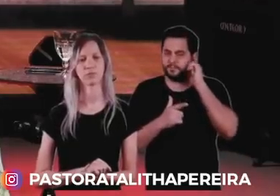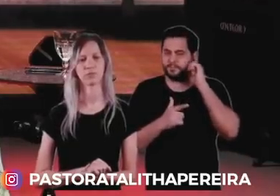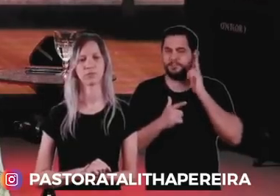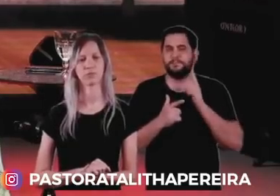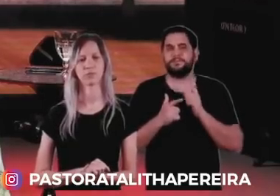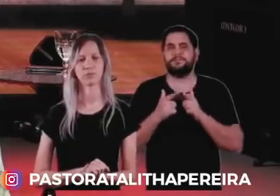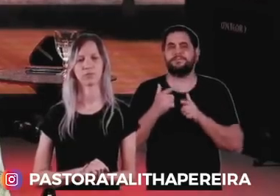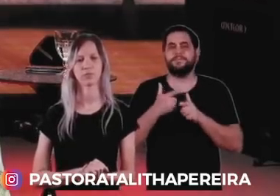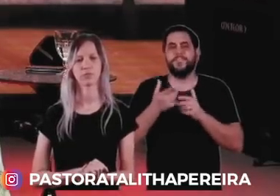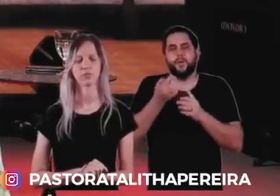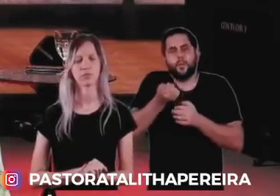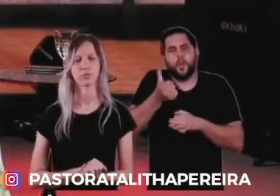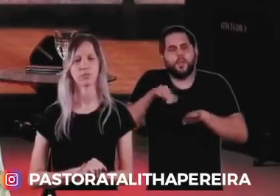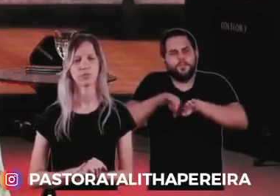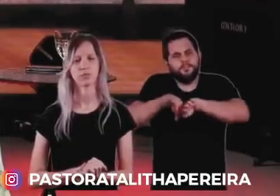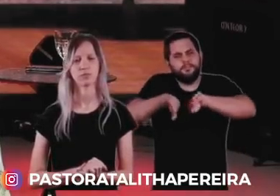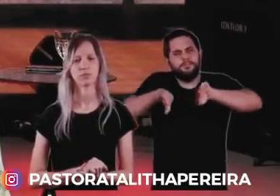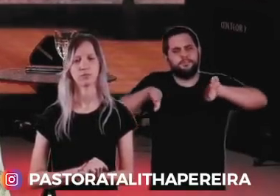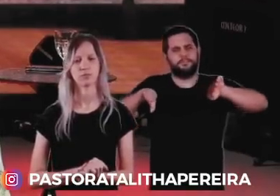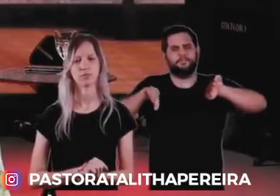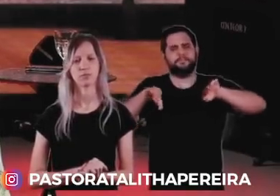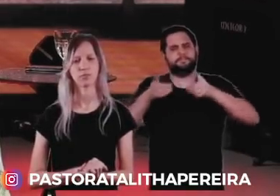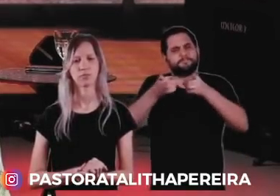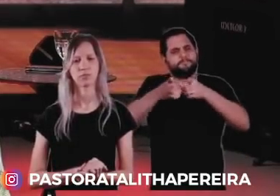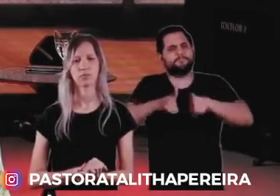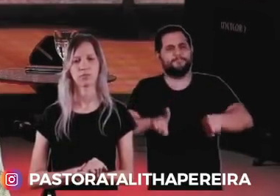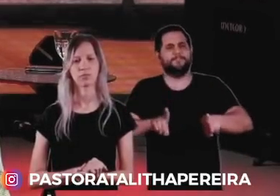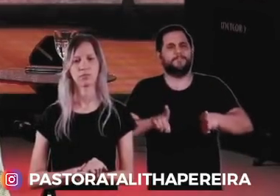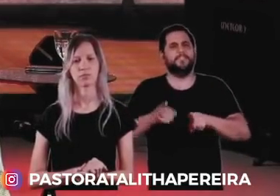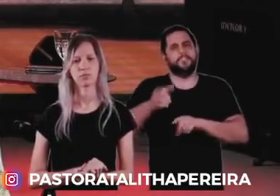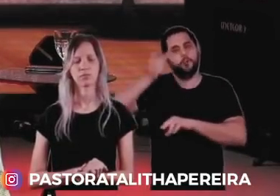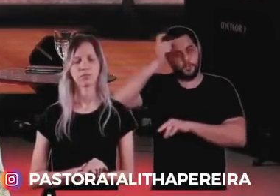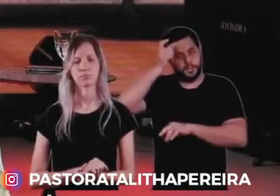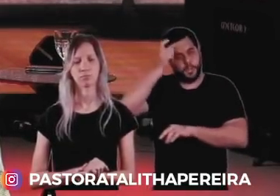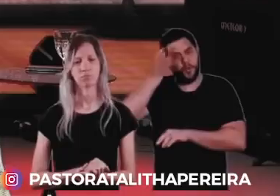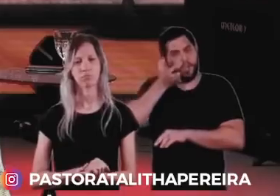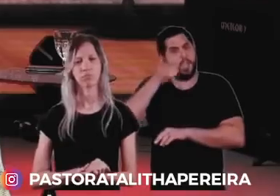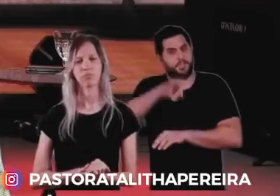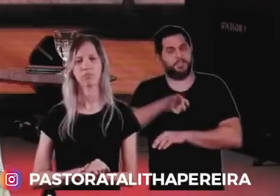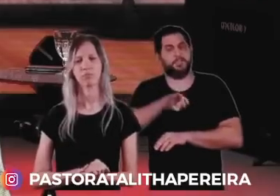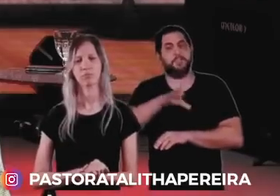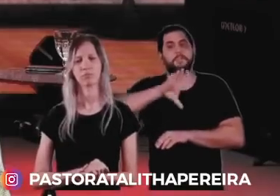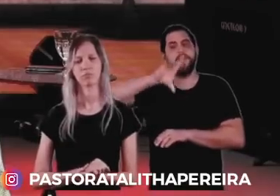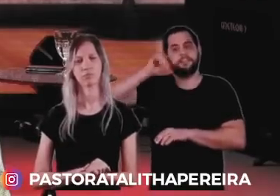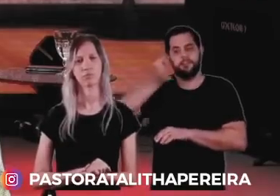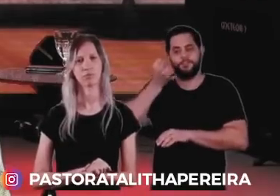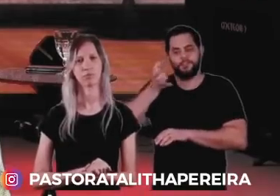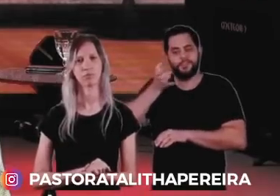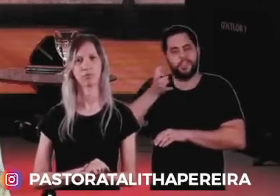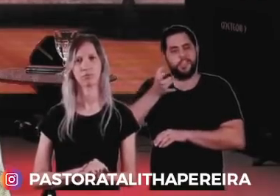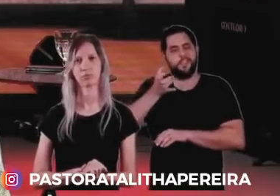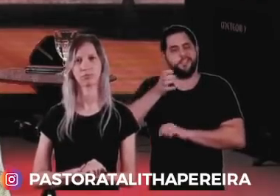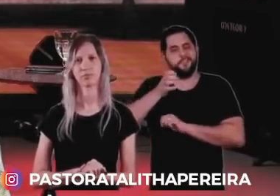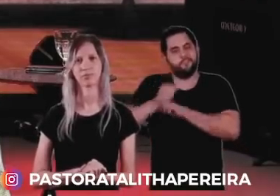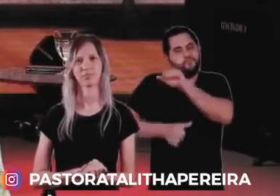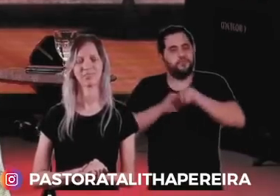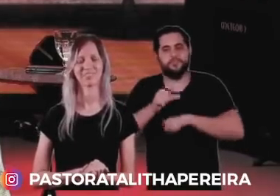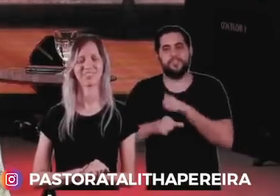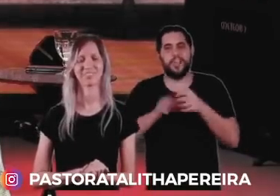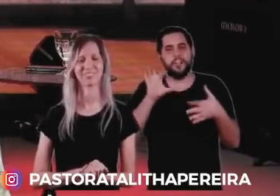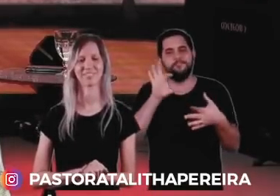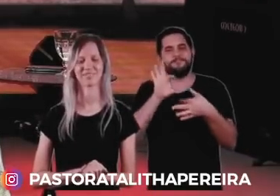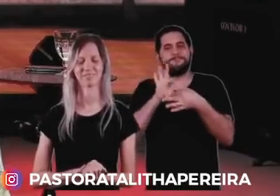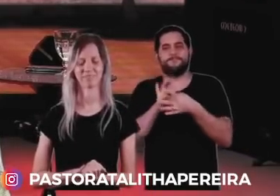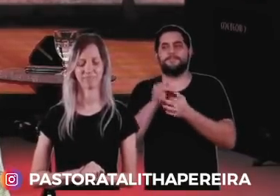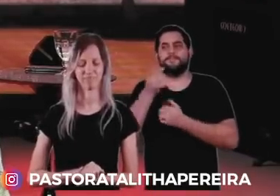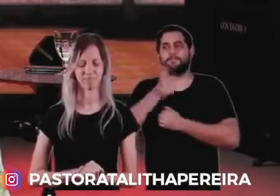na porta de uma separação, a porta de um divórcio. O diabo quer isso, mas Deus quer restituir, Deus quer reunir